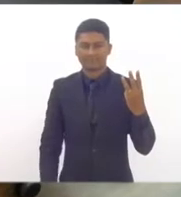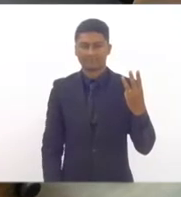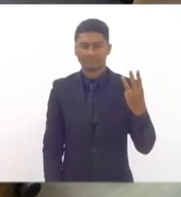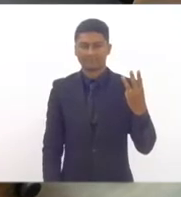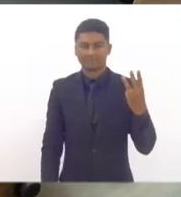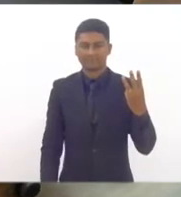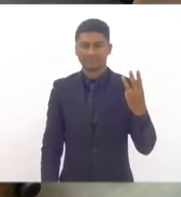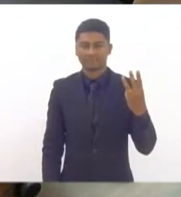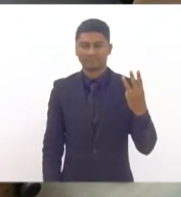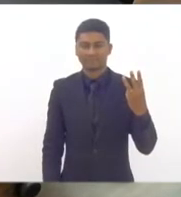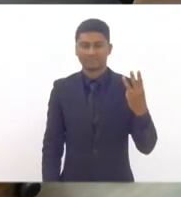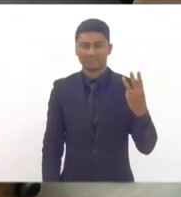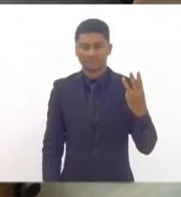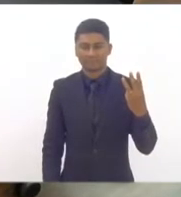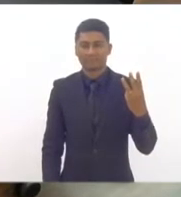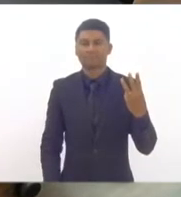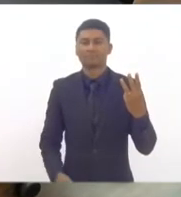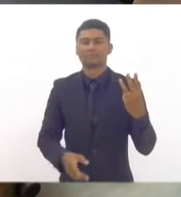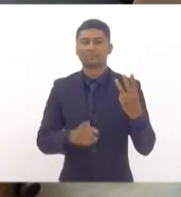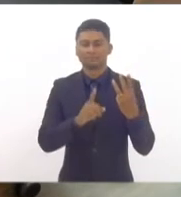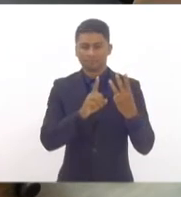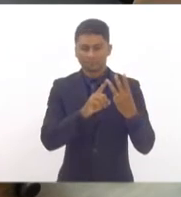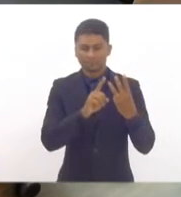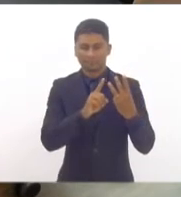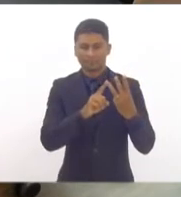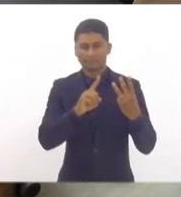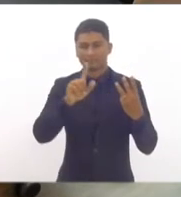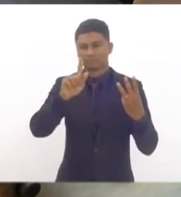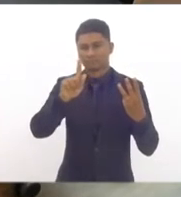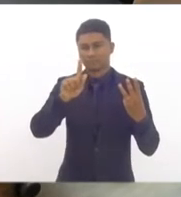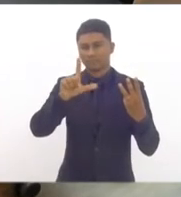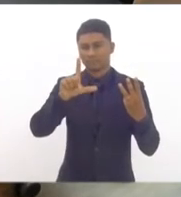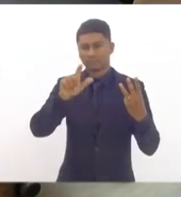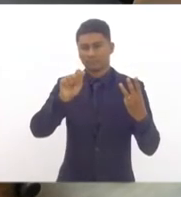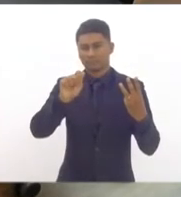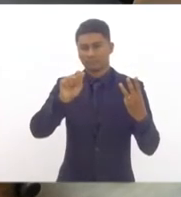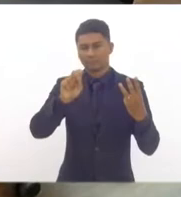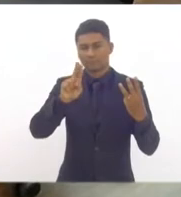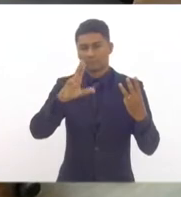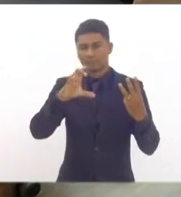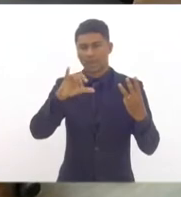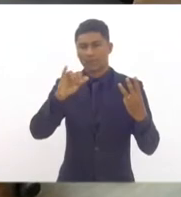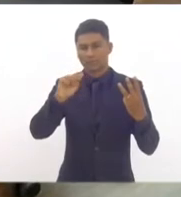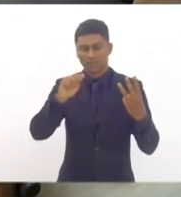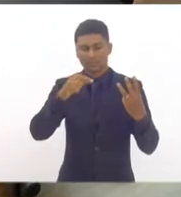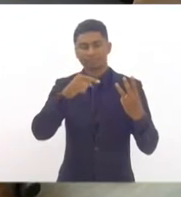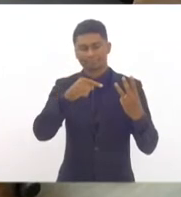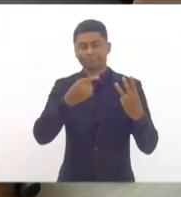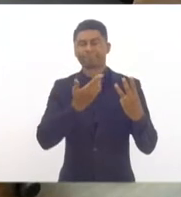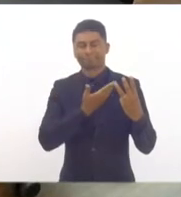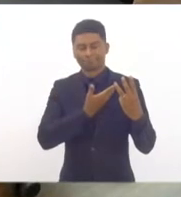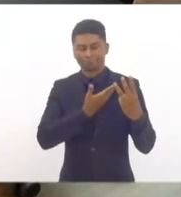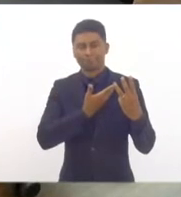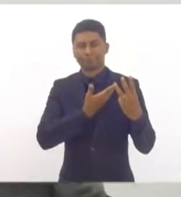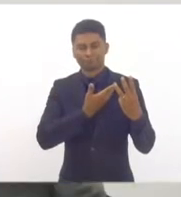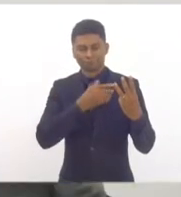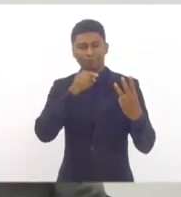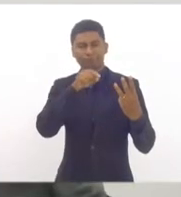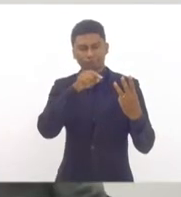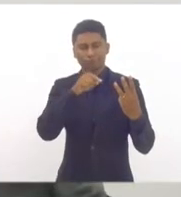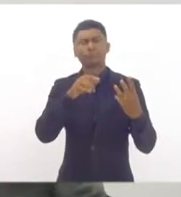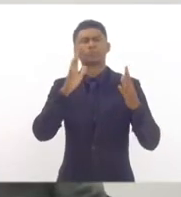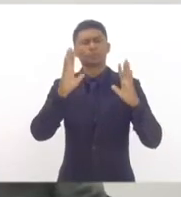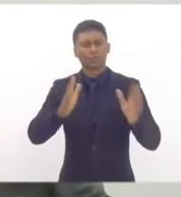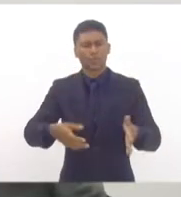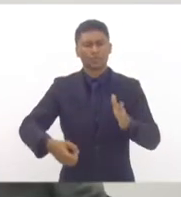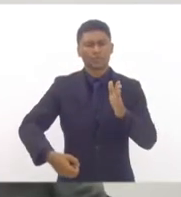Não, Lívia Cáceres, a Marta e a Gláucia Marinho, também outra companheira, valorosa companheira, que já é o segundo